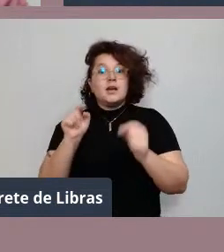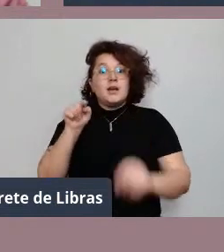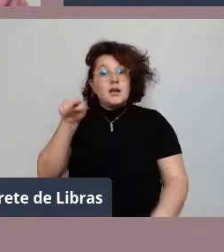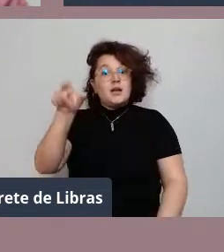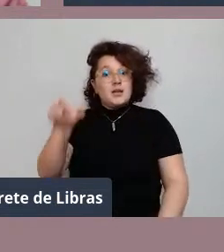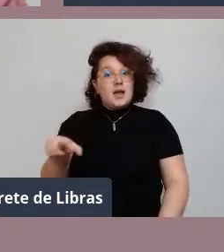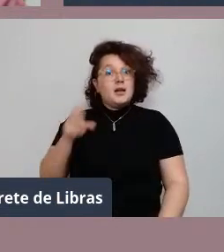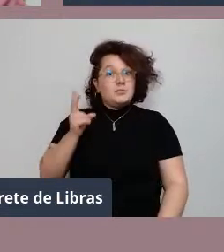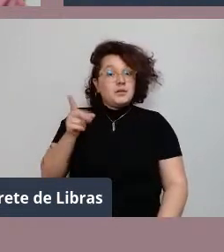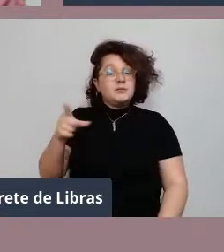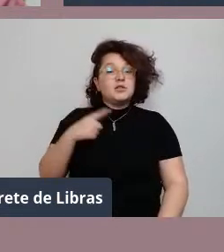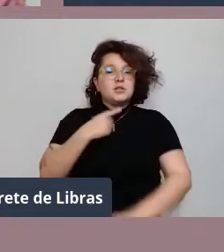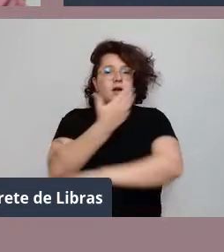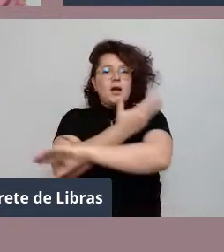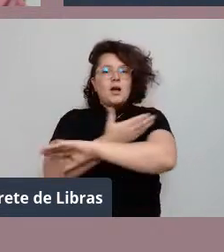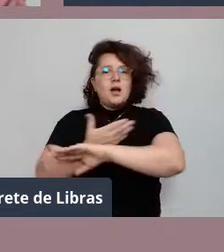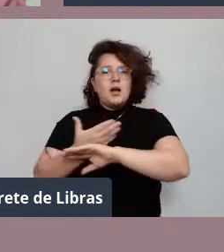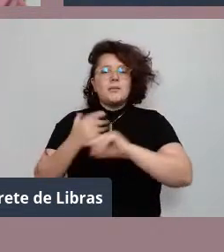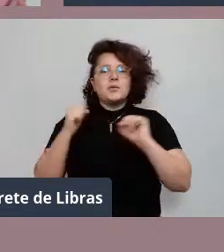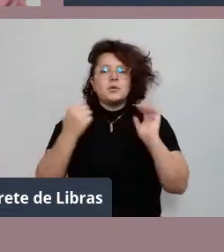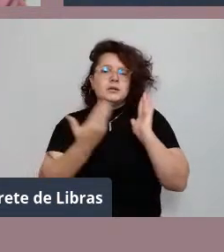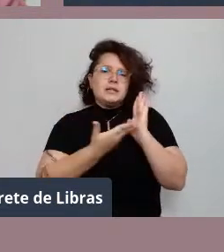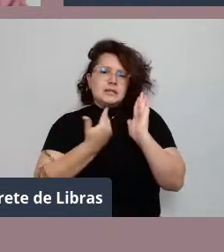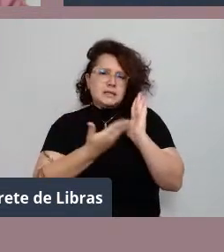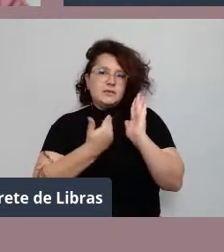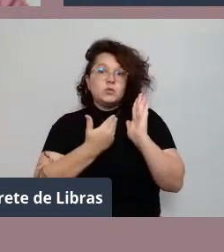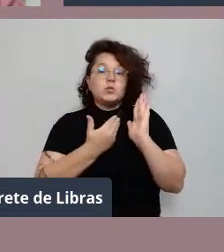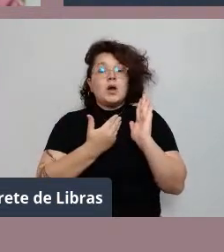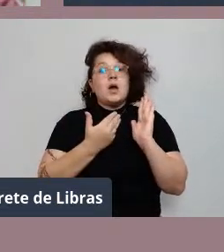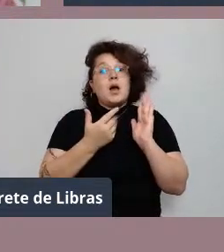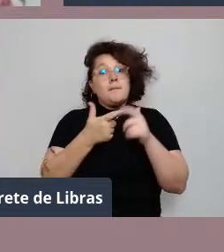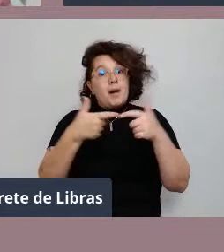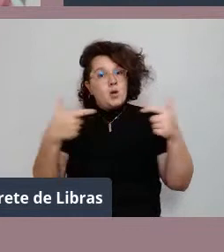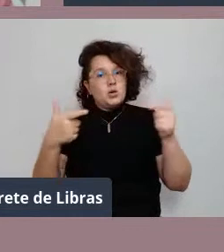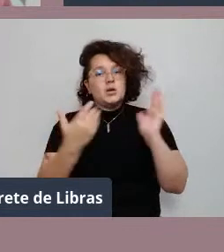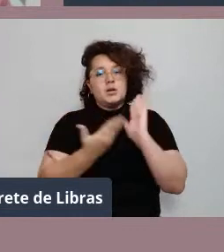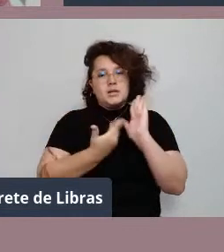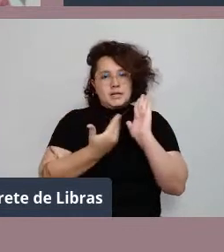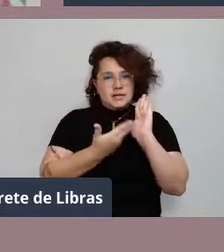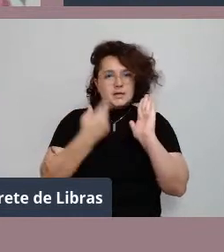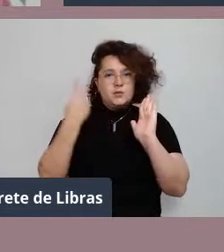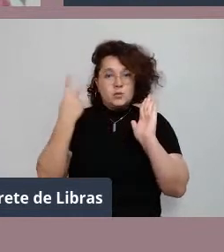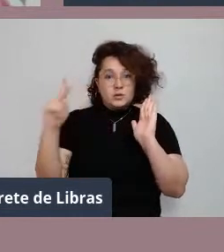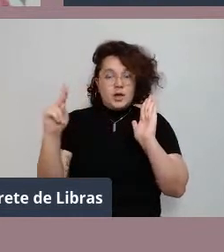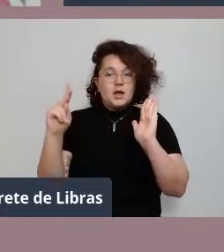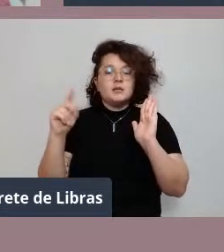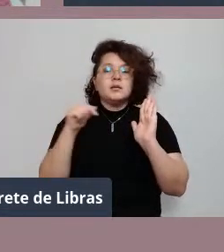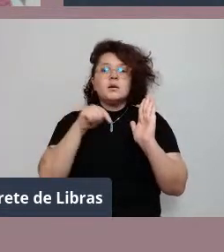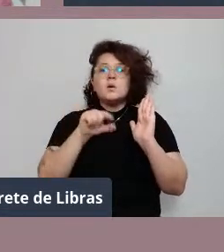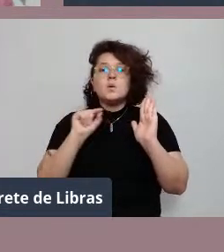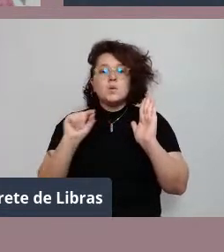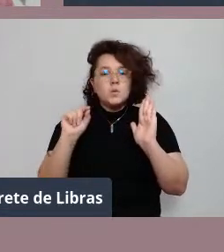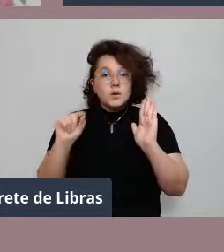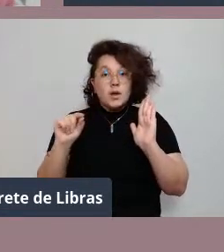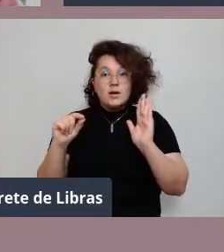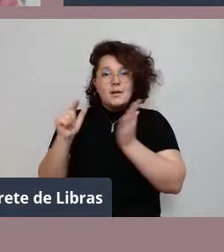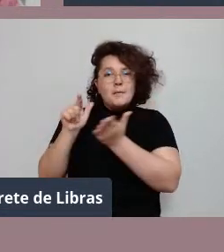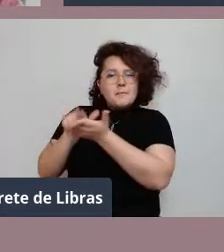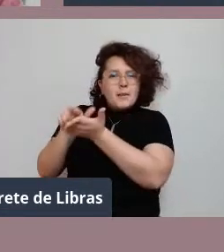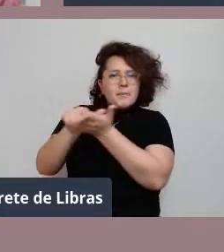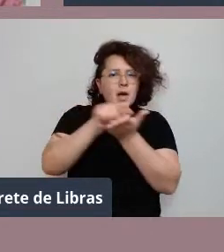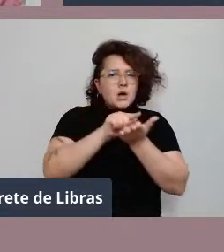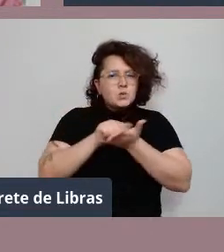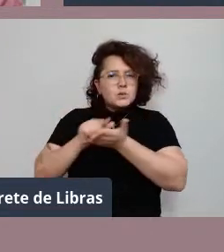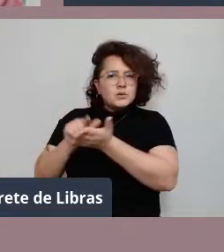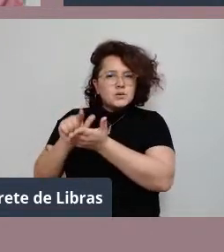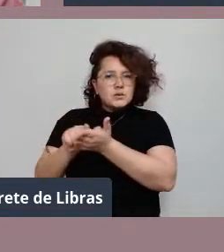hábito em muitos de seus livros, alguns não, mas muitos, ela reunia todos esses fragmentos e